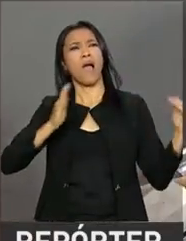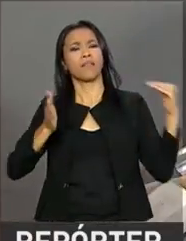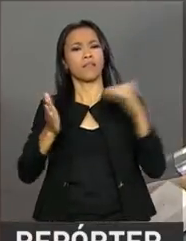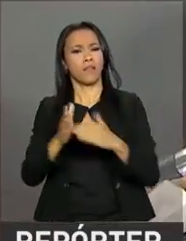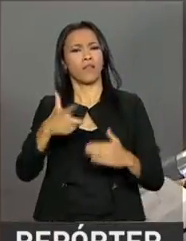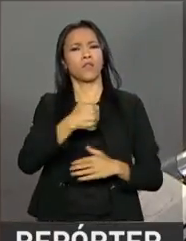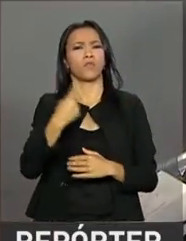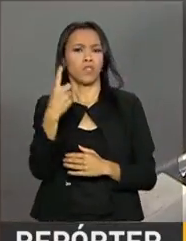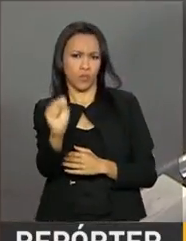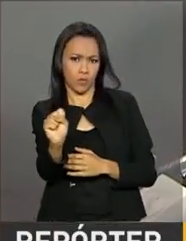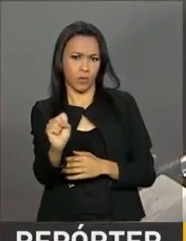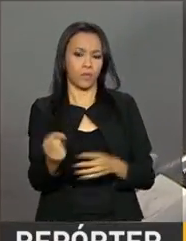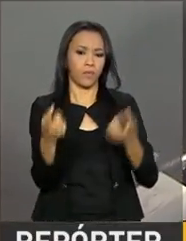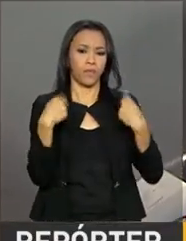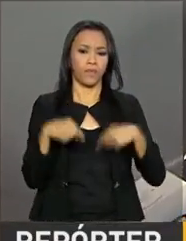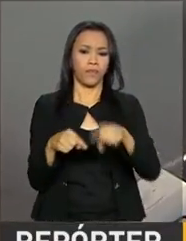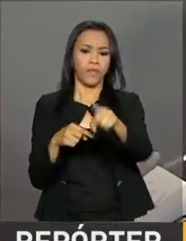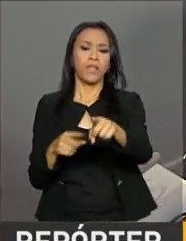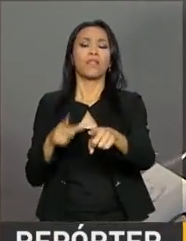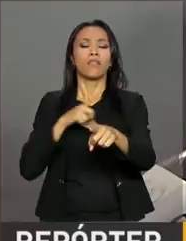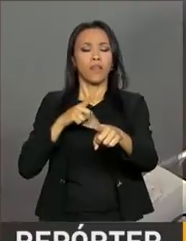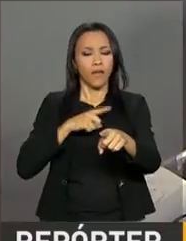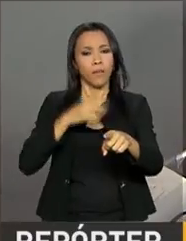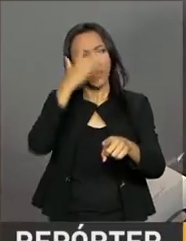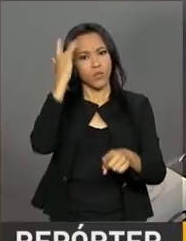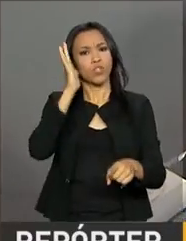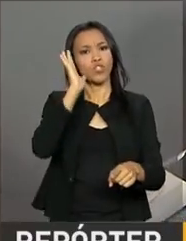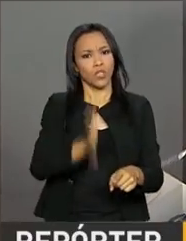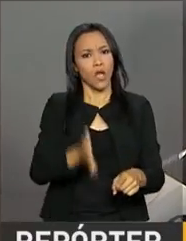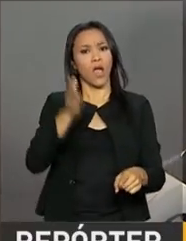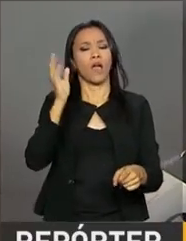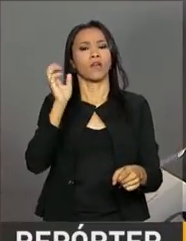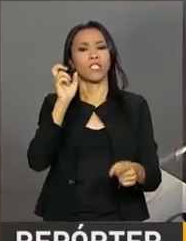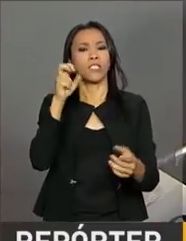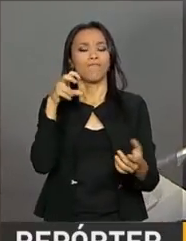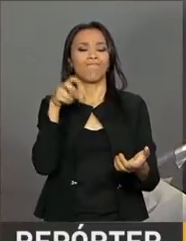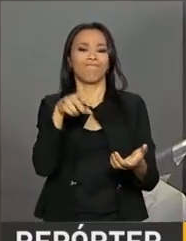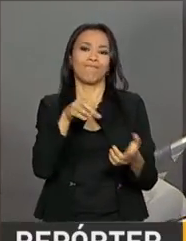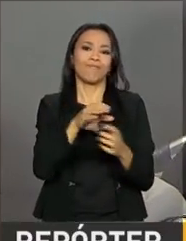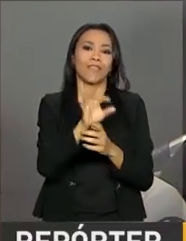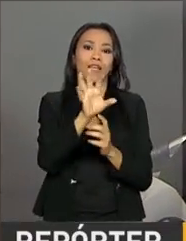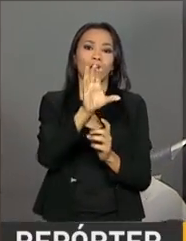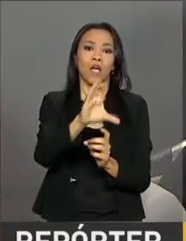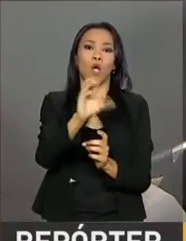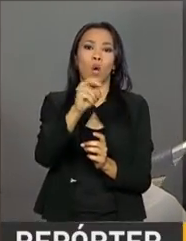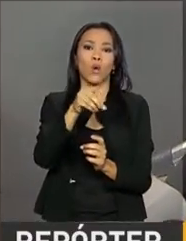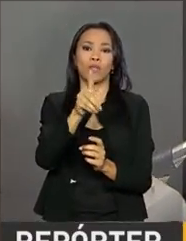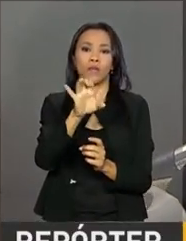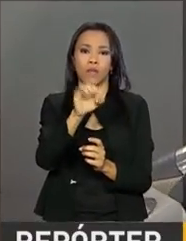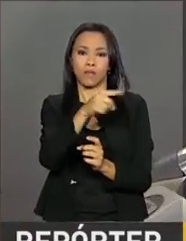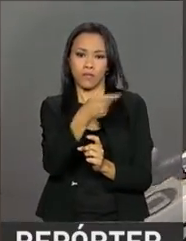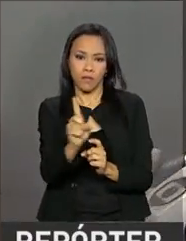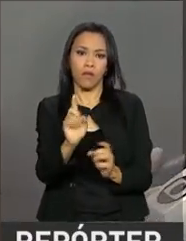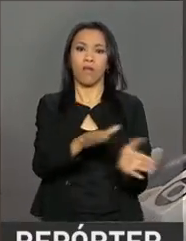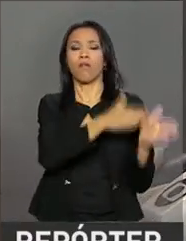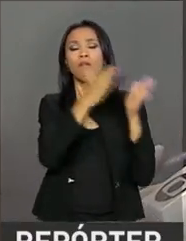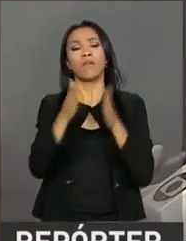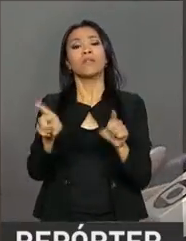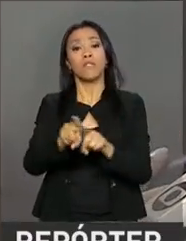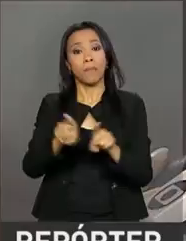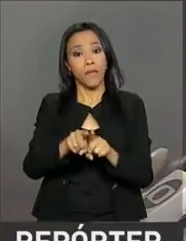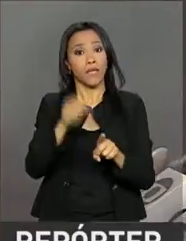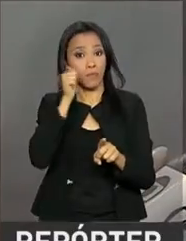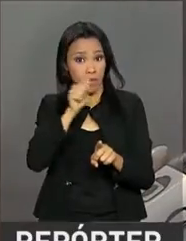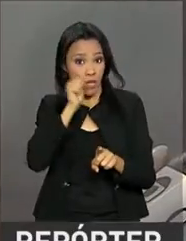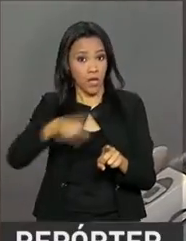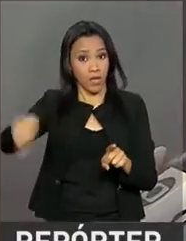esse envolve presos sentenciados já condenados mas também presos provisórios vamos até e as Mulheres Que